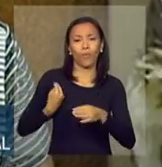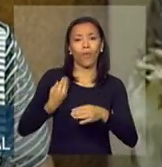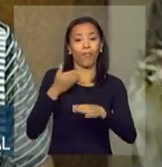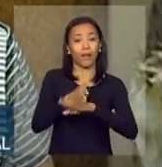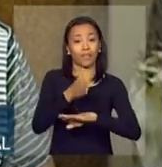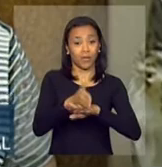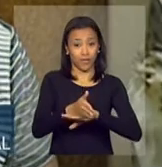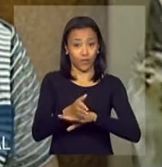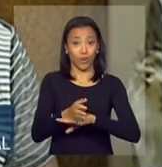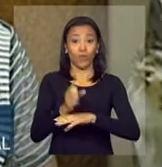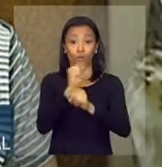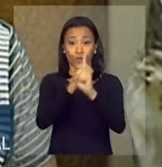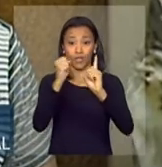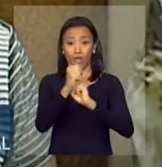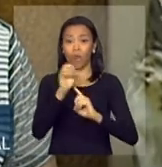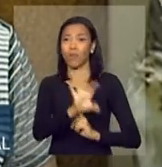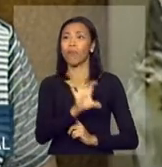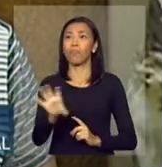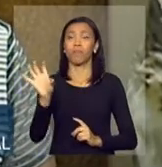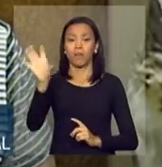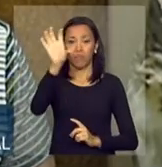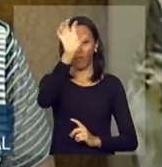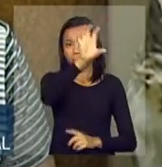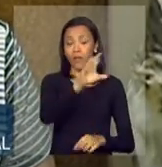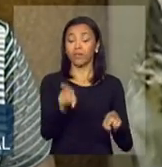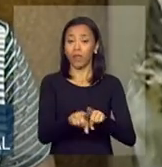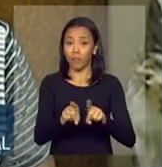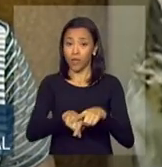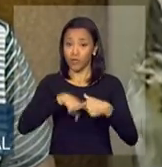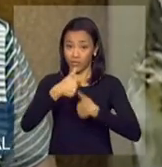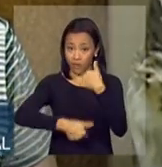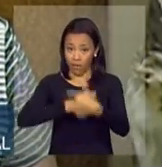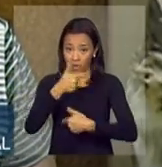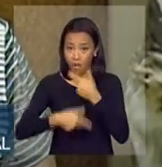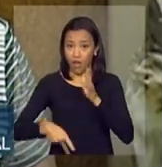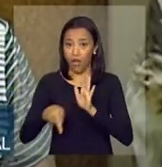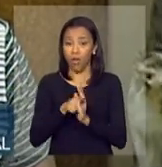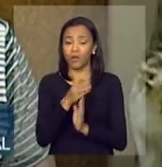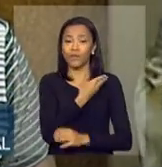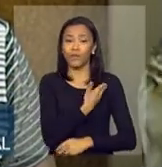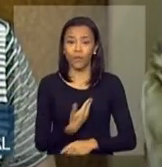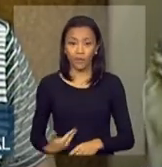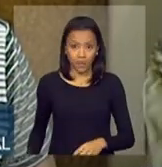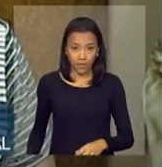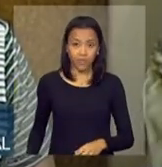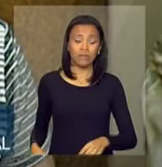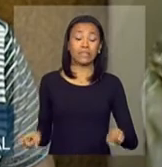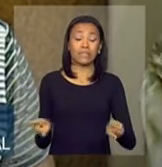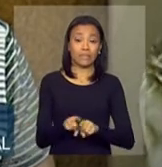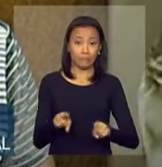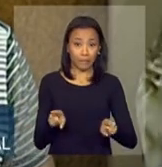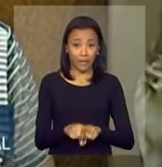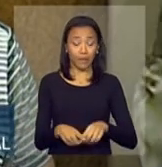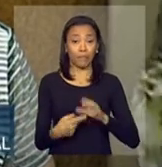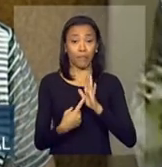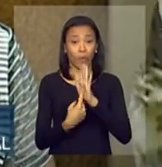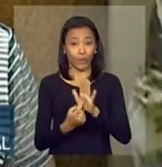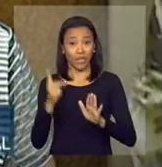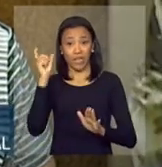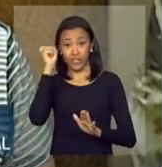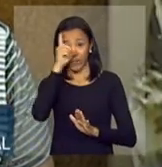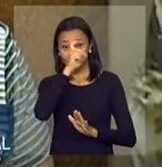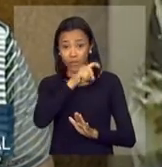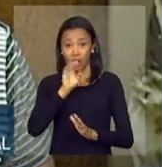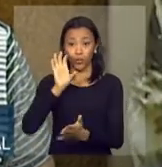nos estados, as contradições das ações governamentais e as dificuldades da